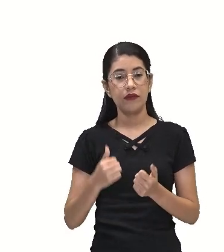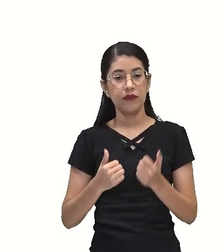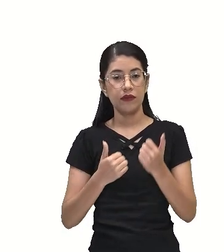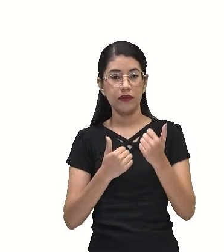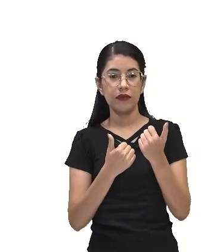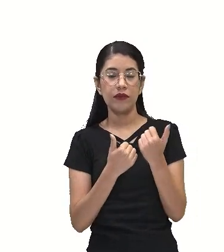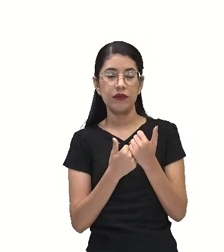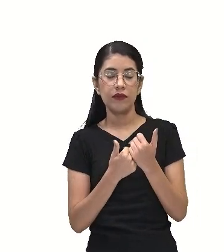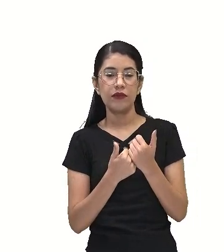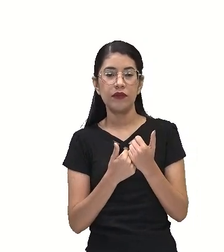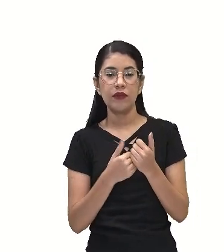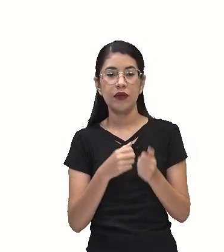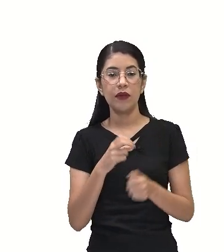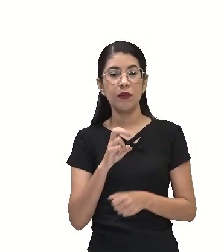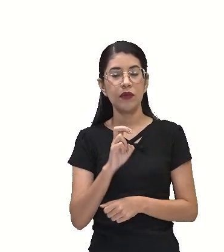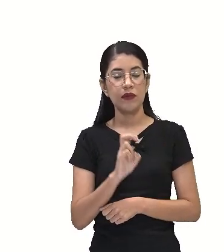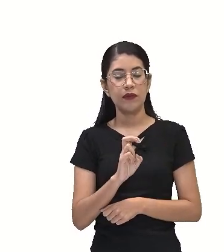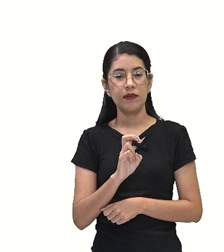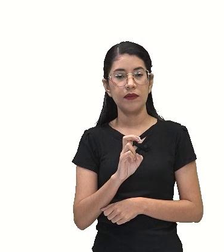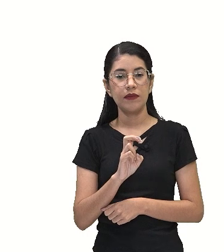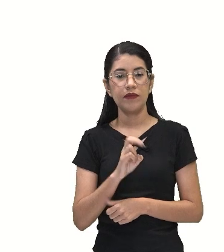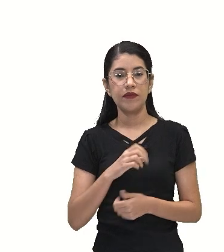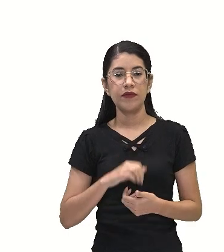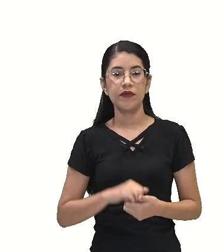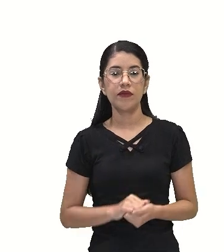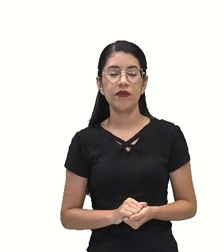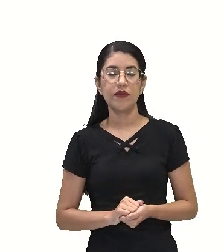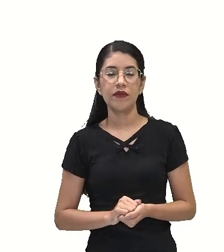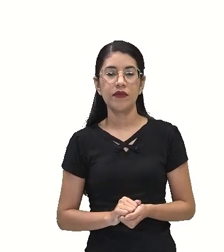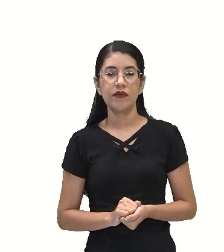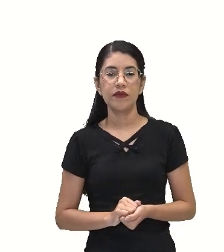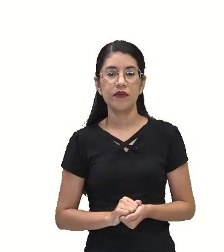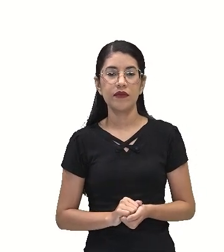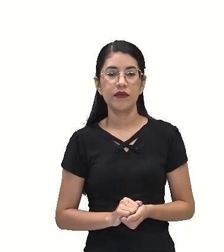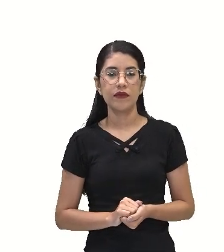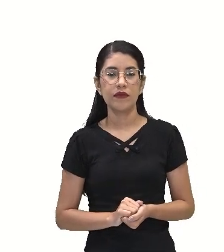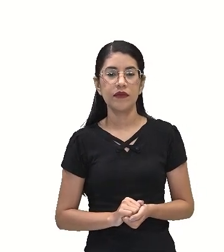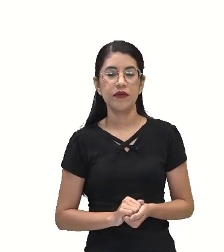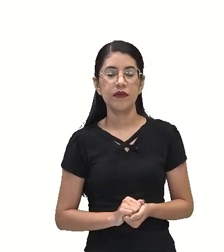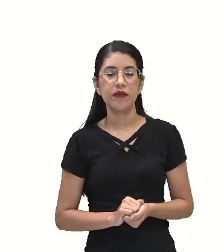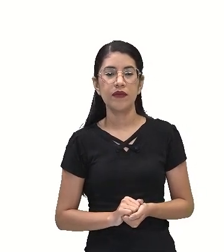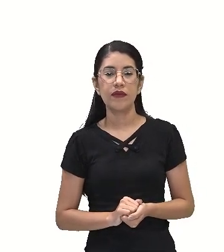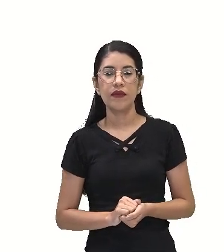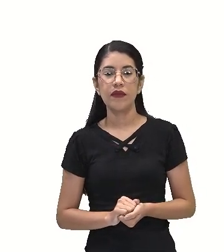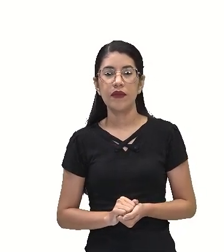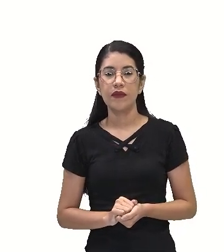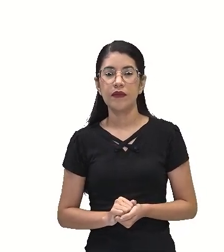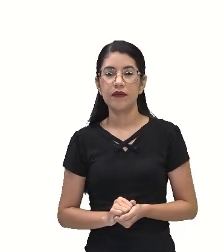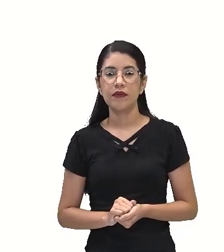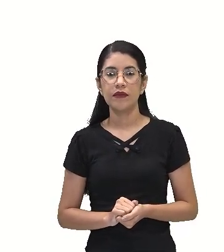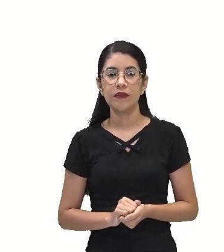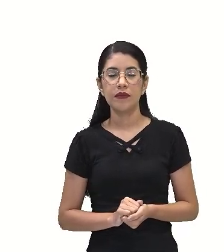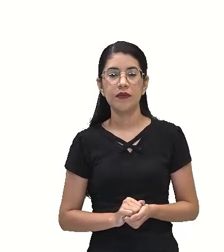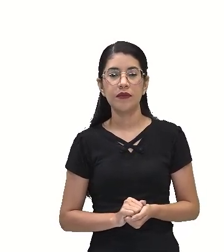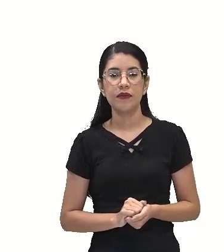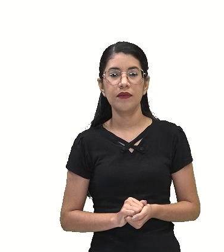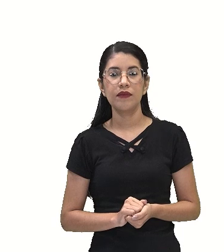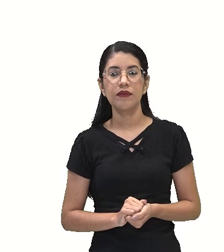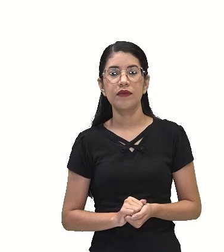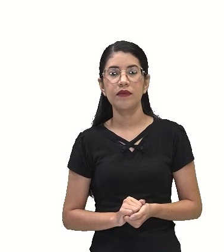N? Número de lados. Então, 5. Por quê? Porque aqui é um pentágono. O pentágono possui 5